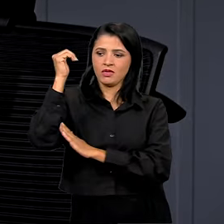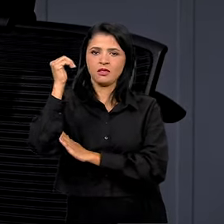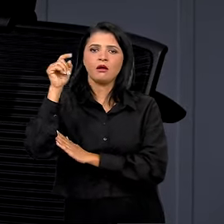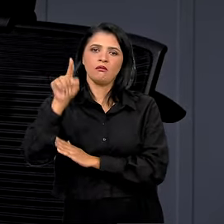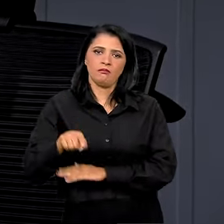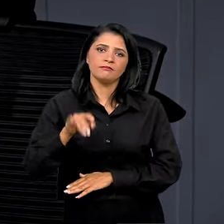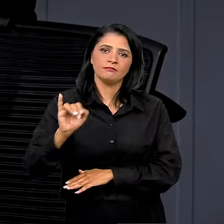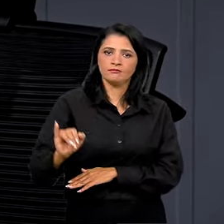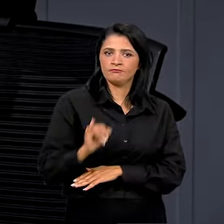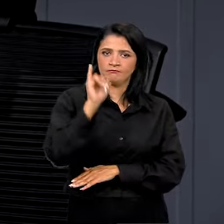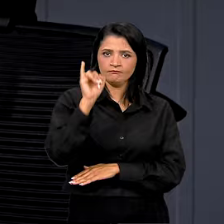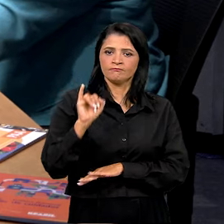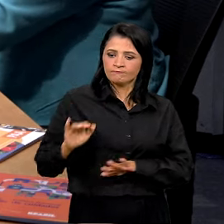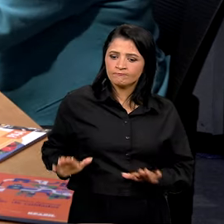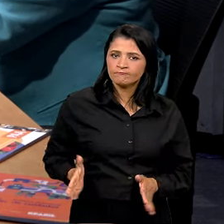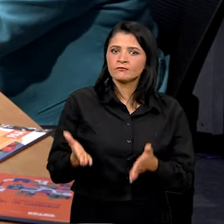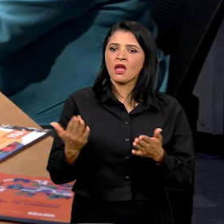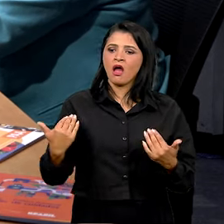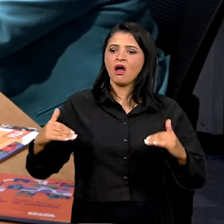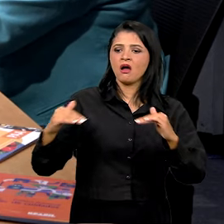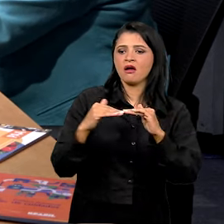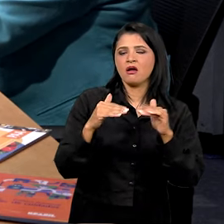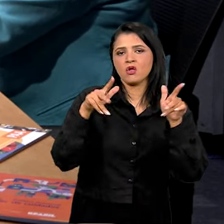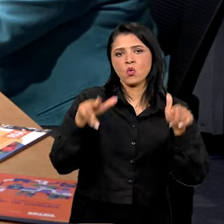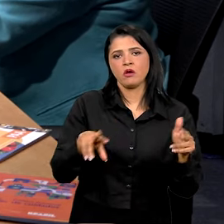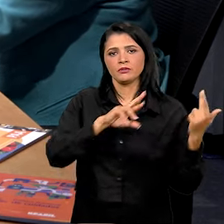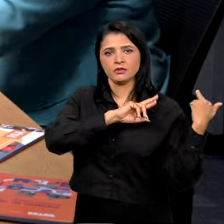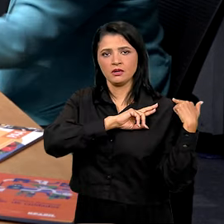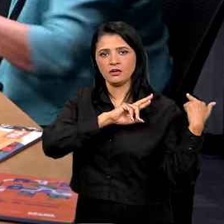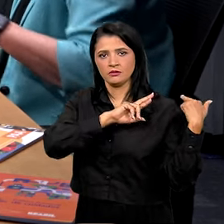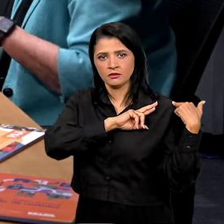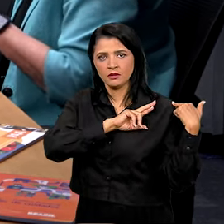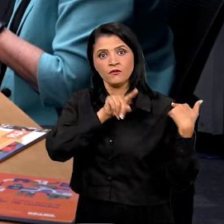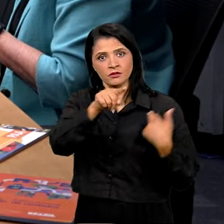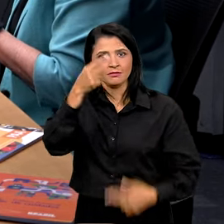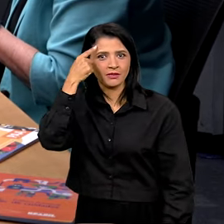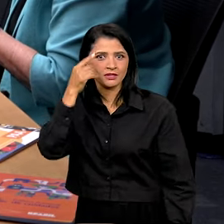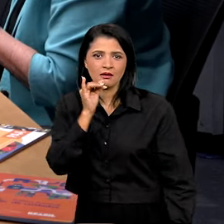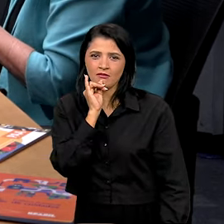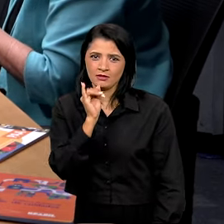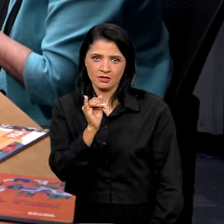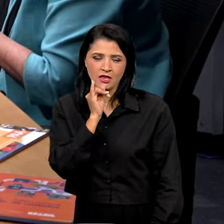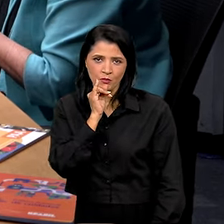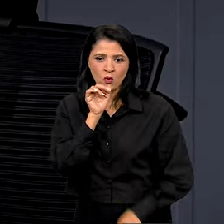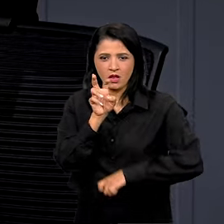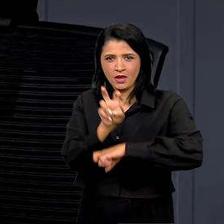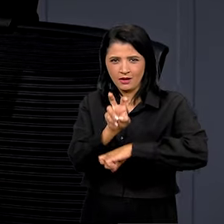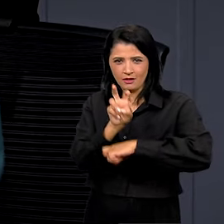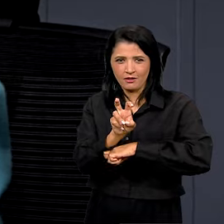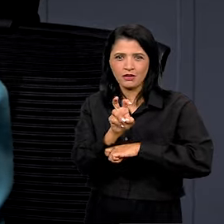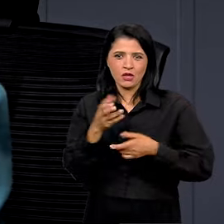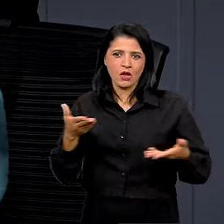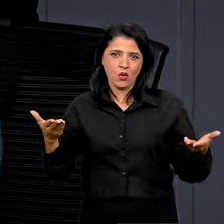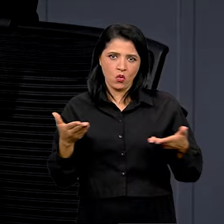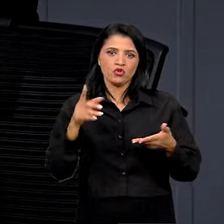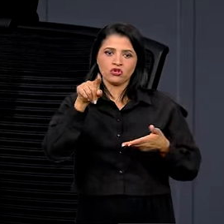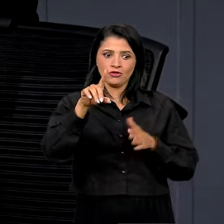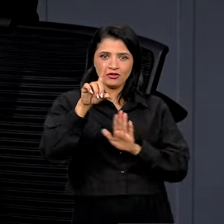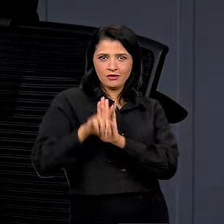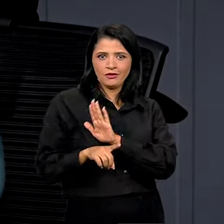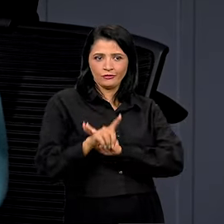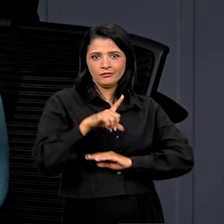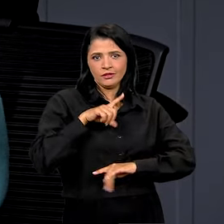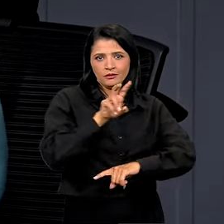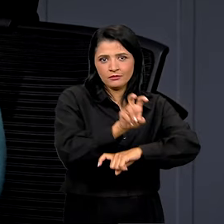é algo fundamental para promover essa corresponsabilização você pensar por exemplo que as creches que hoje são um direito